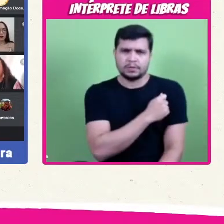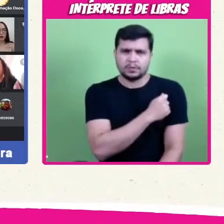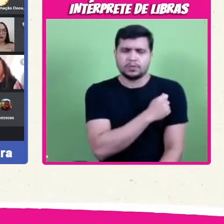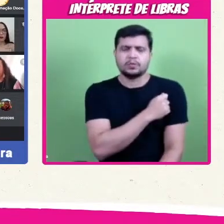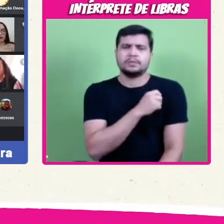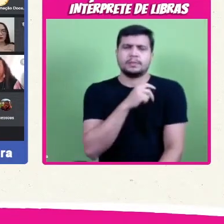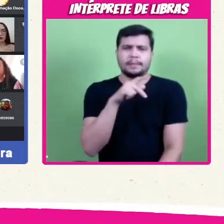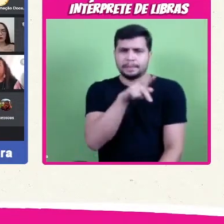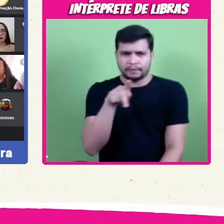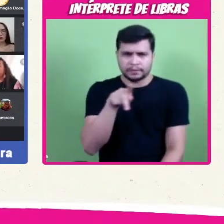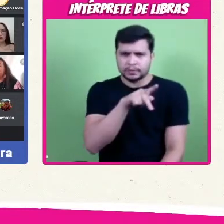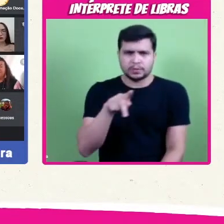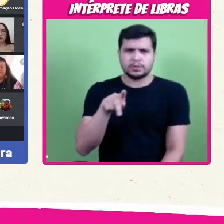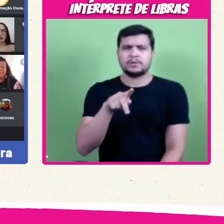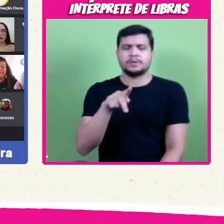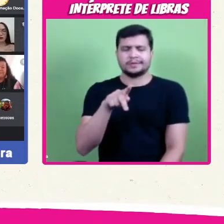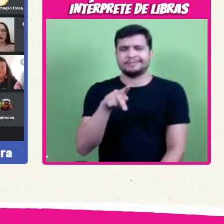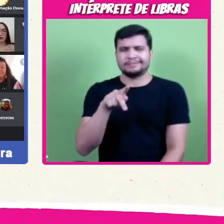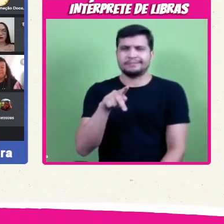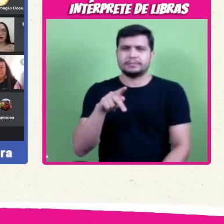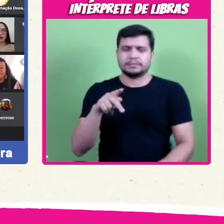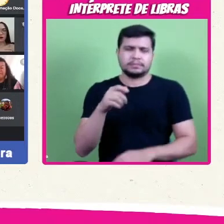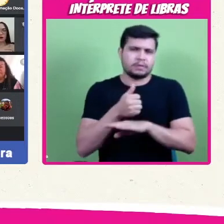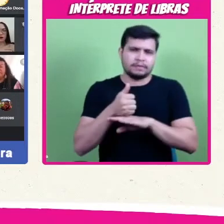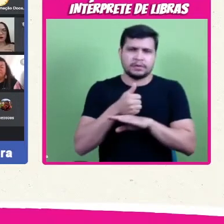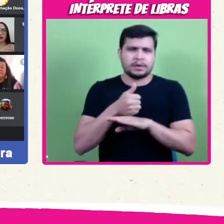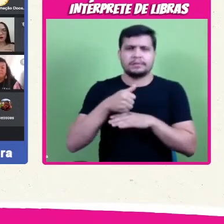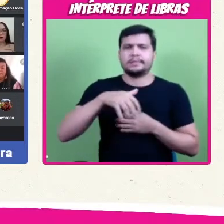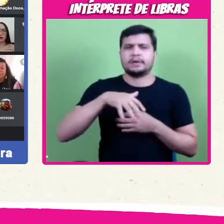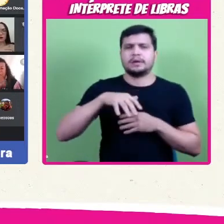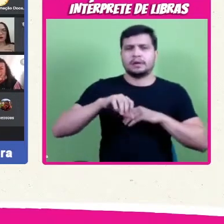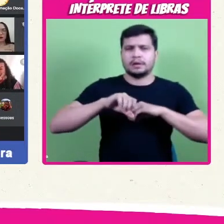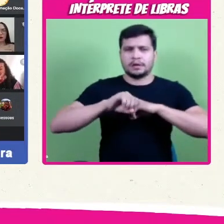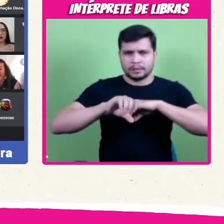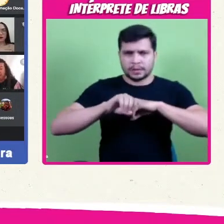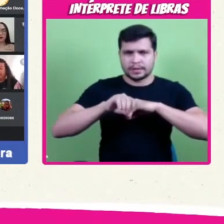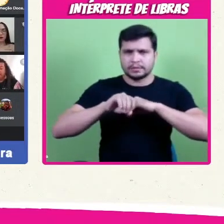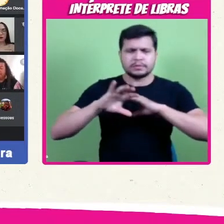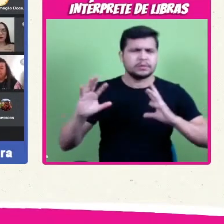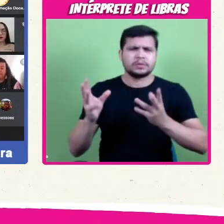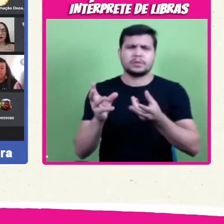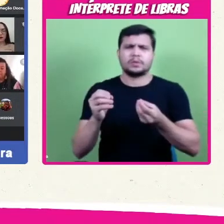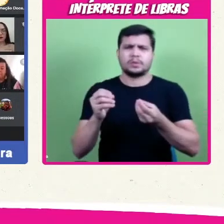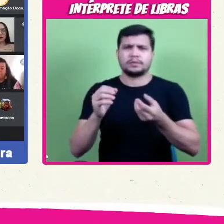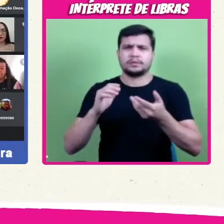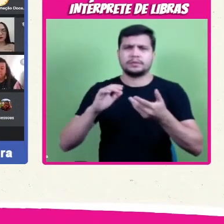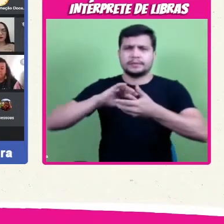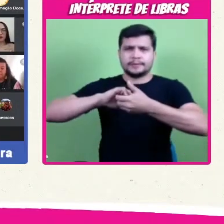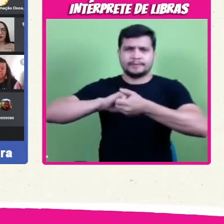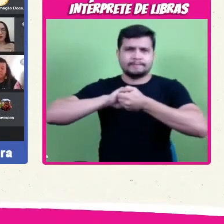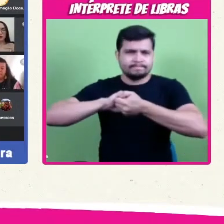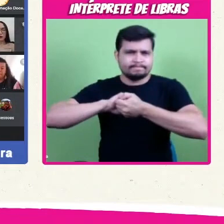e professoras, trabalhadores e trabalhadoras em educação que compõem as nossas escolas, que compõem a